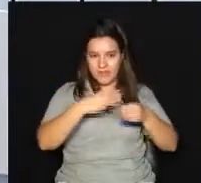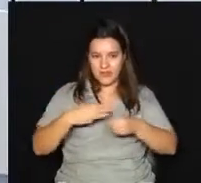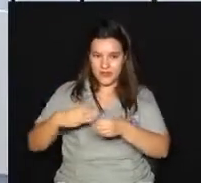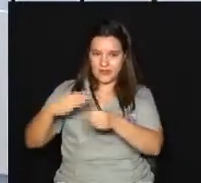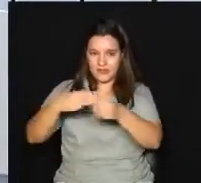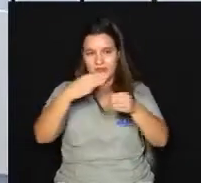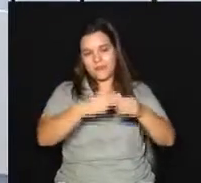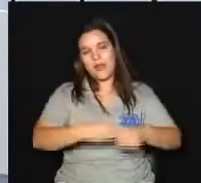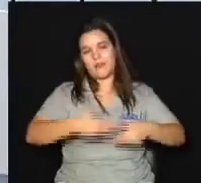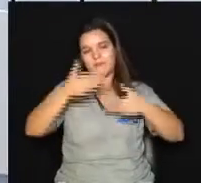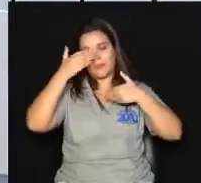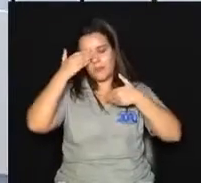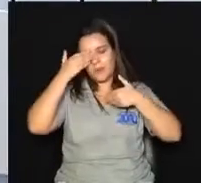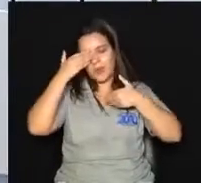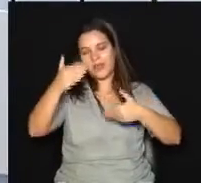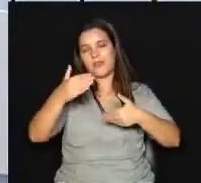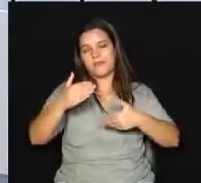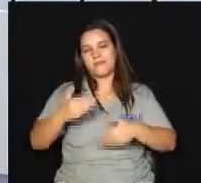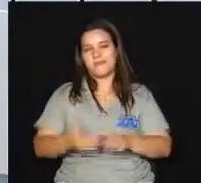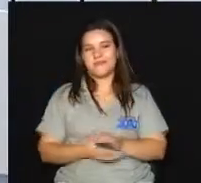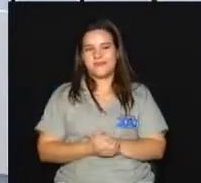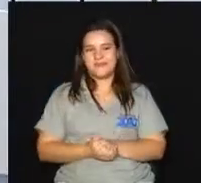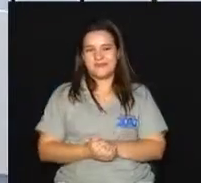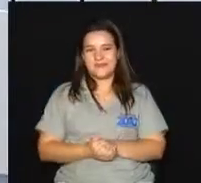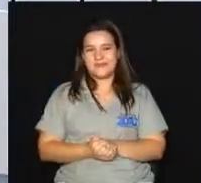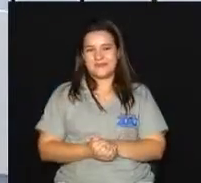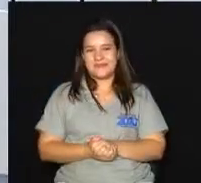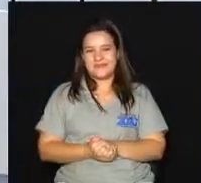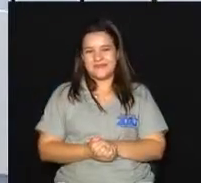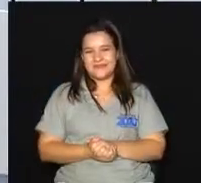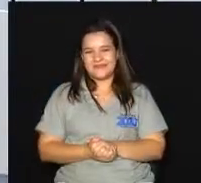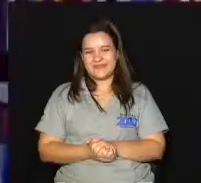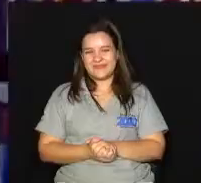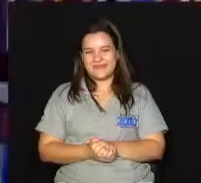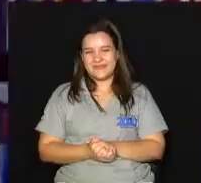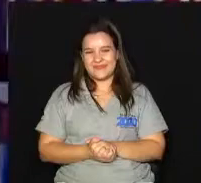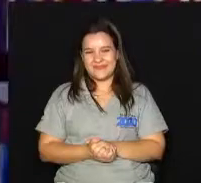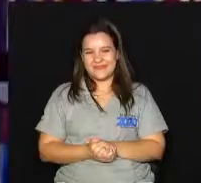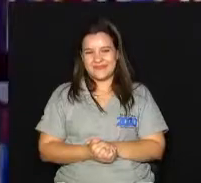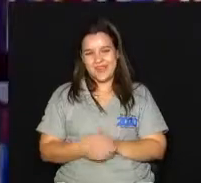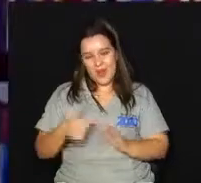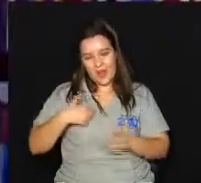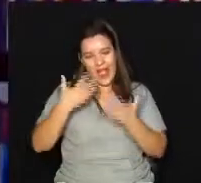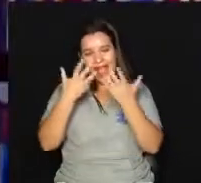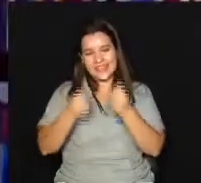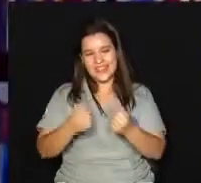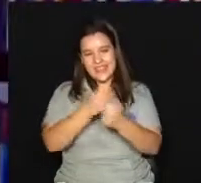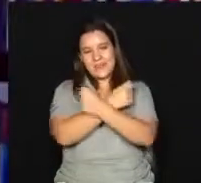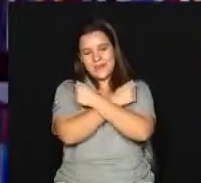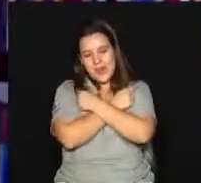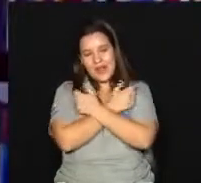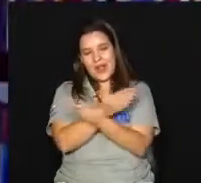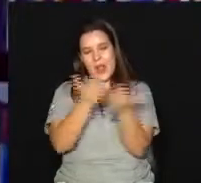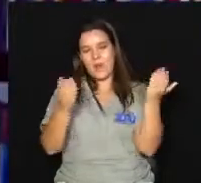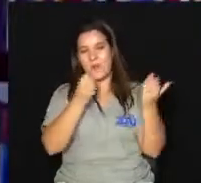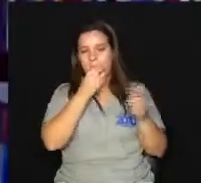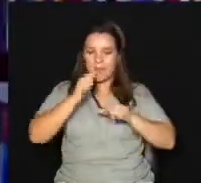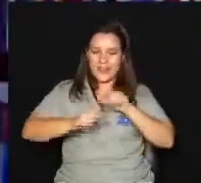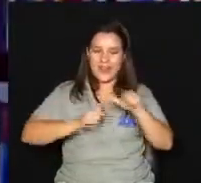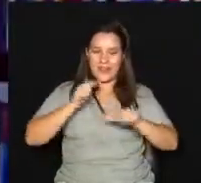metropolitanas. Paulo, muito obrigado pela sua presença, viu? Nada, estou à disposição. Um abraço a vocês e bom